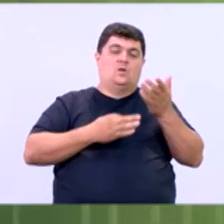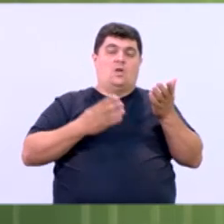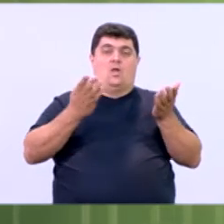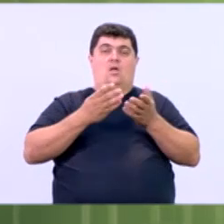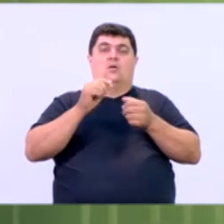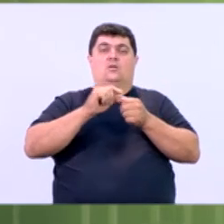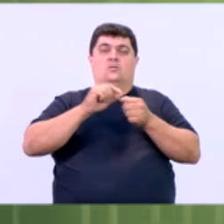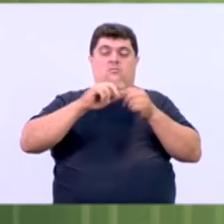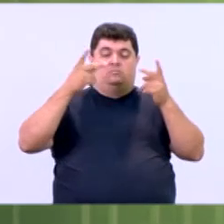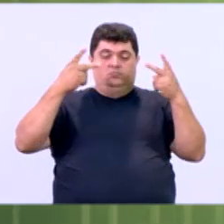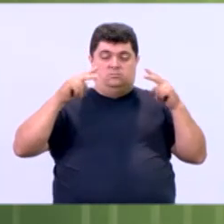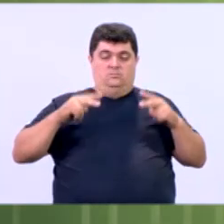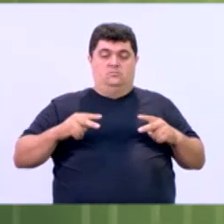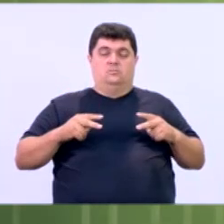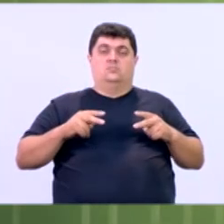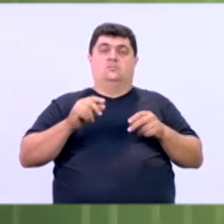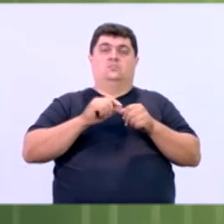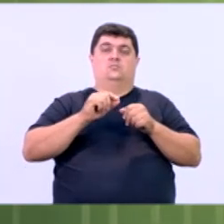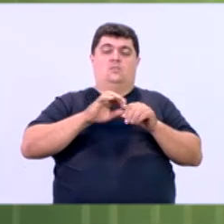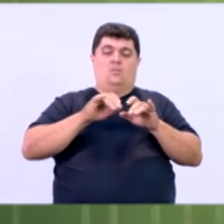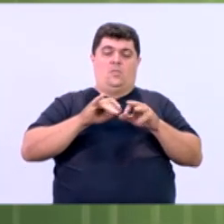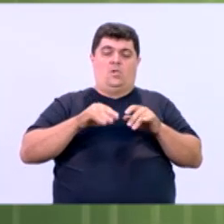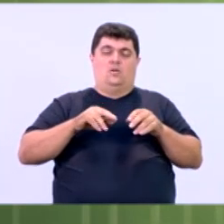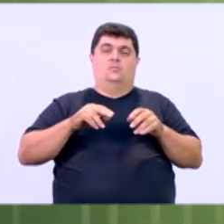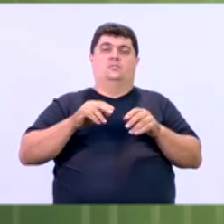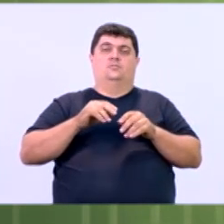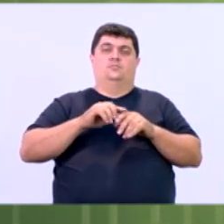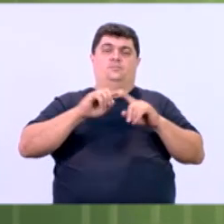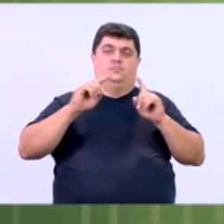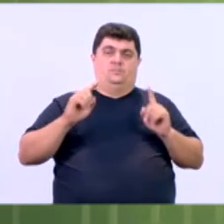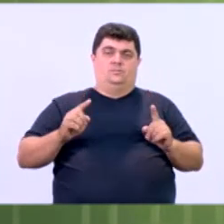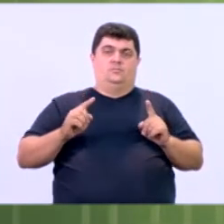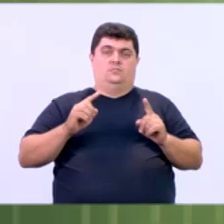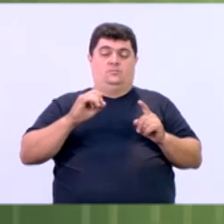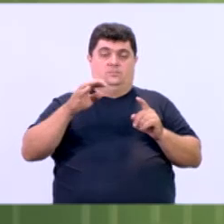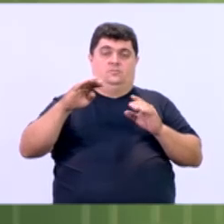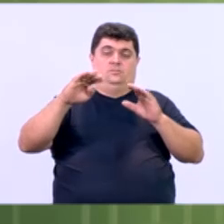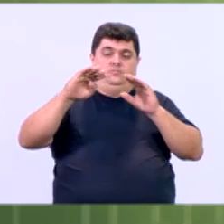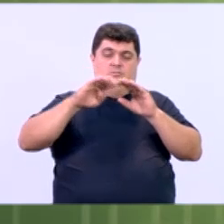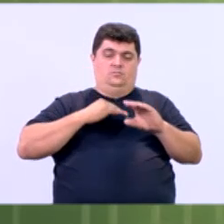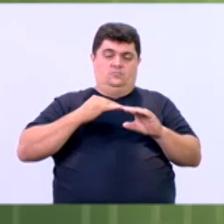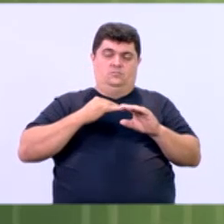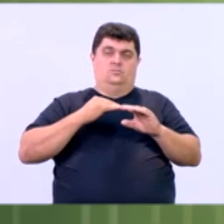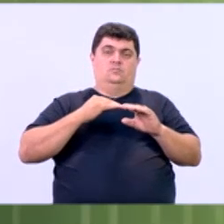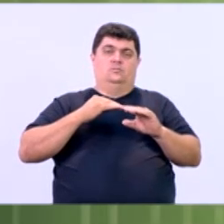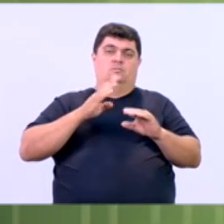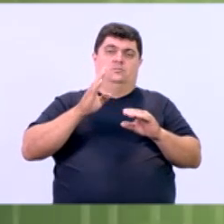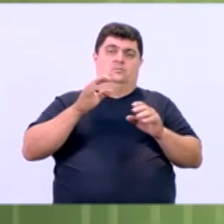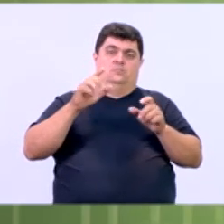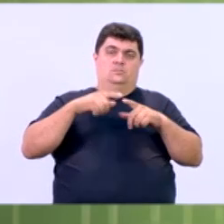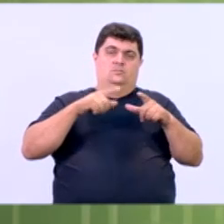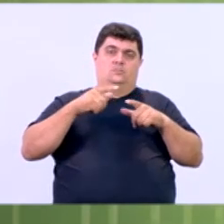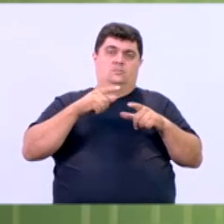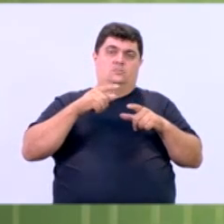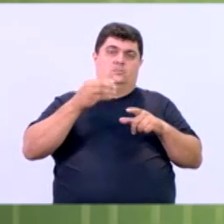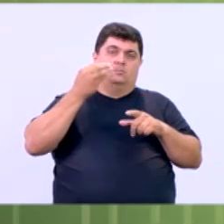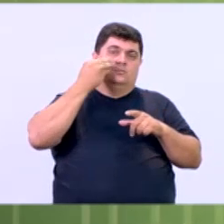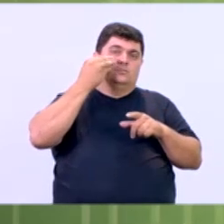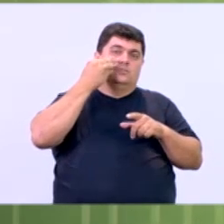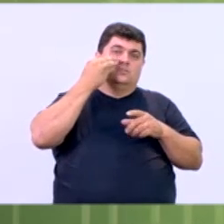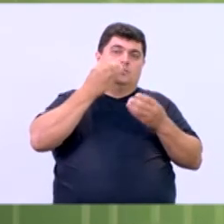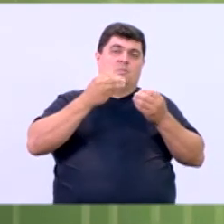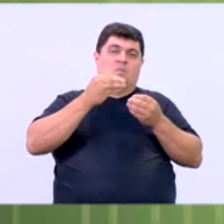nós queremos a codificação. Quando você mandar o seu trabalho, você vai mandar